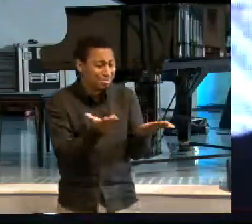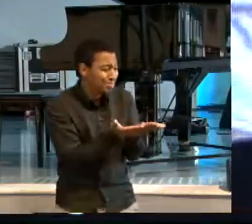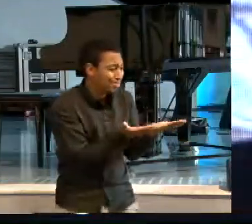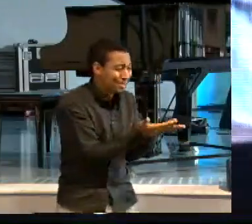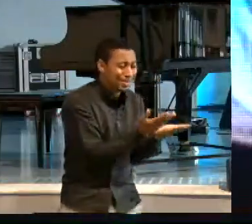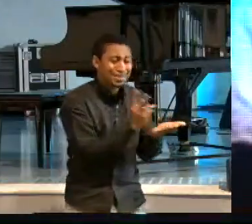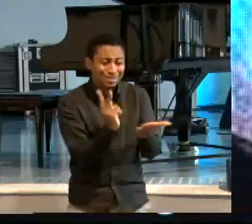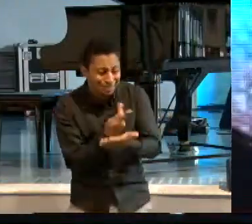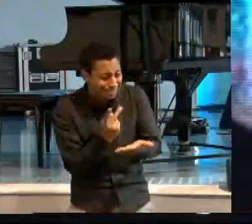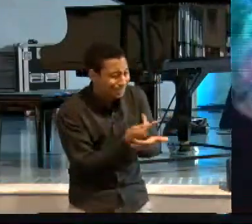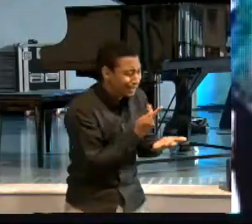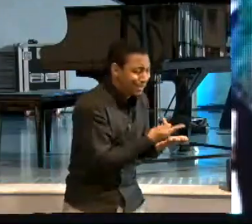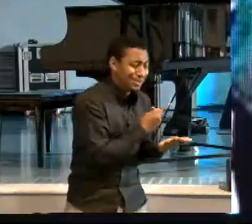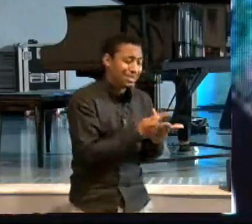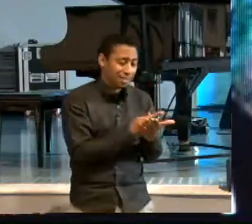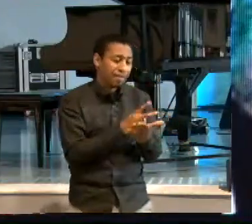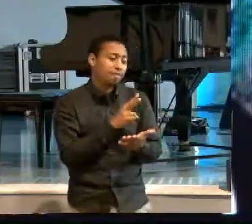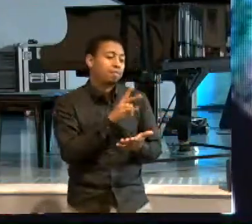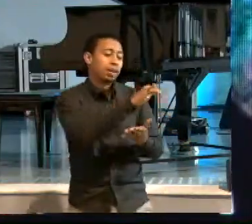perceber